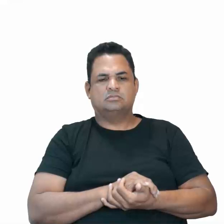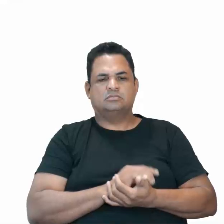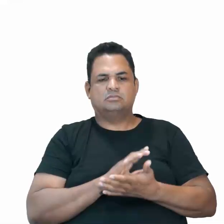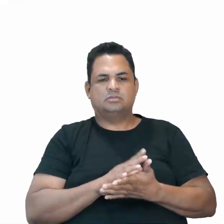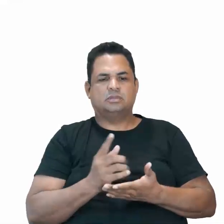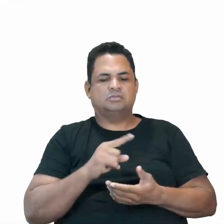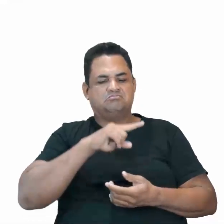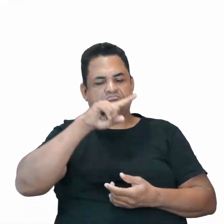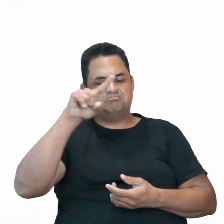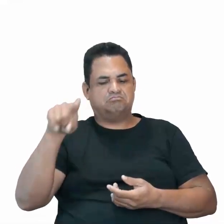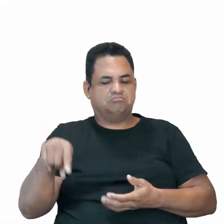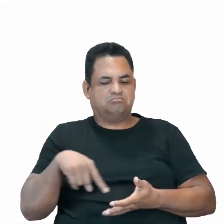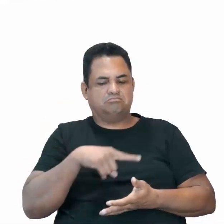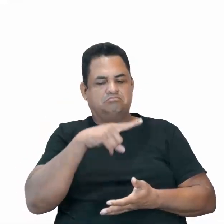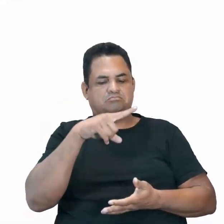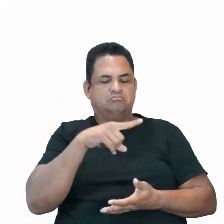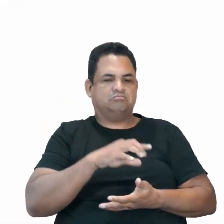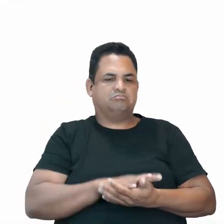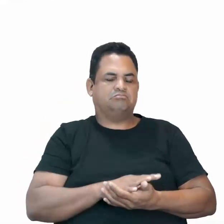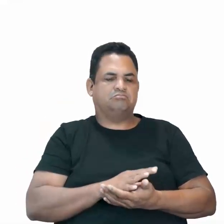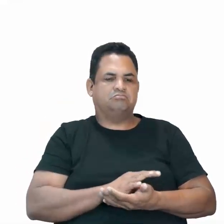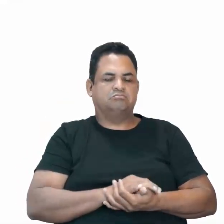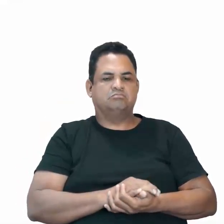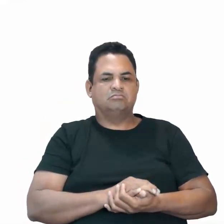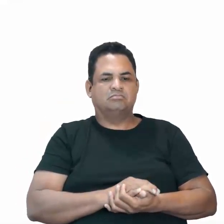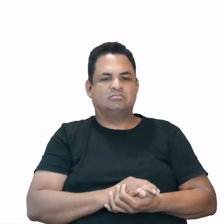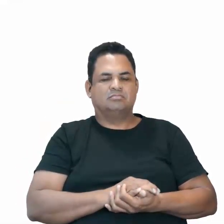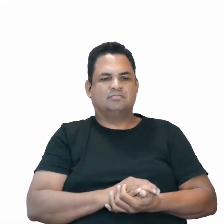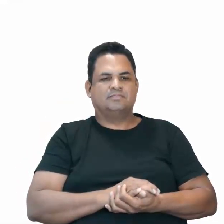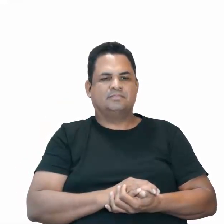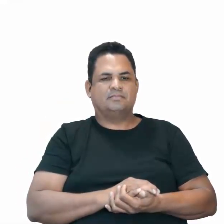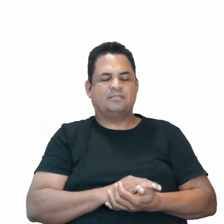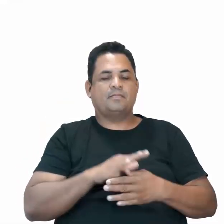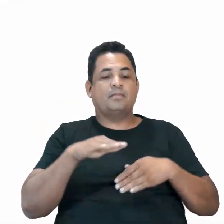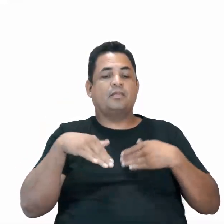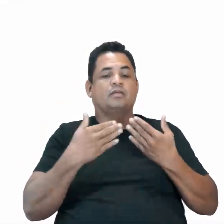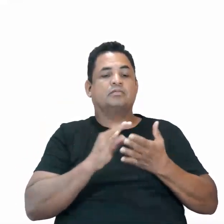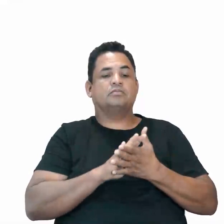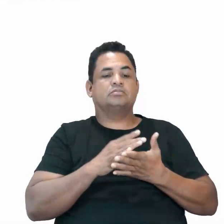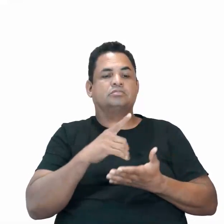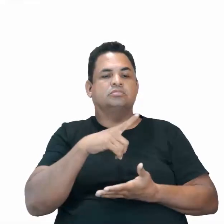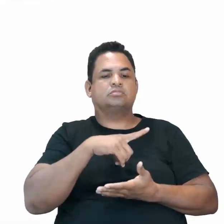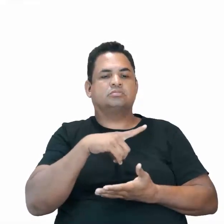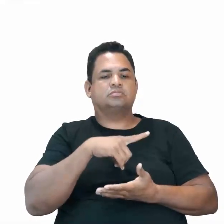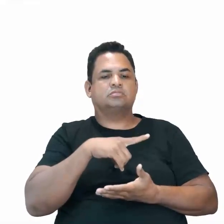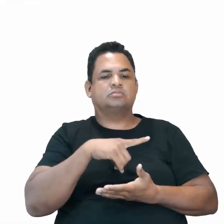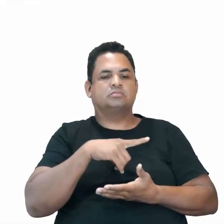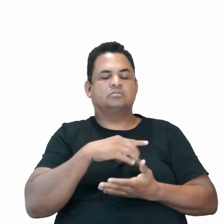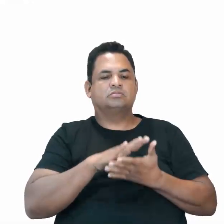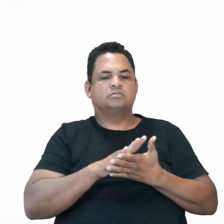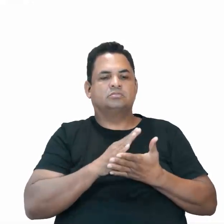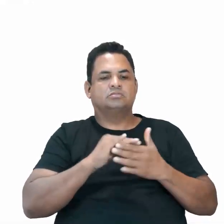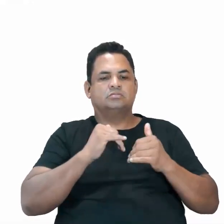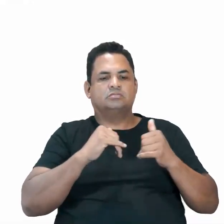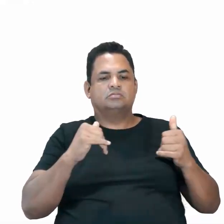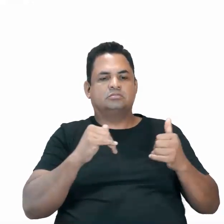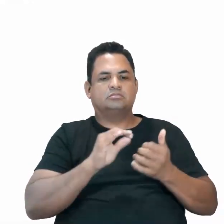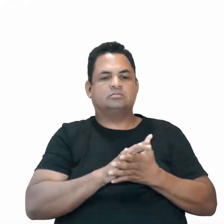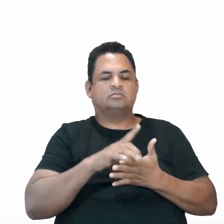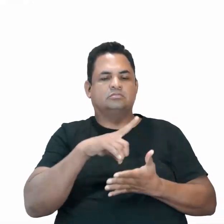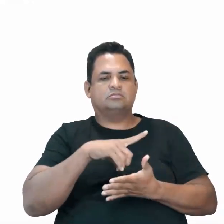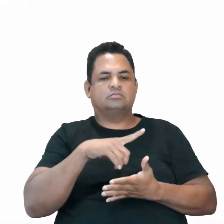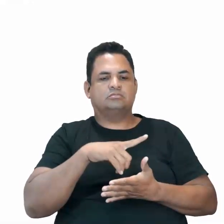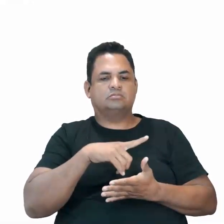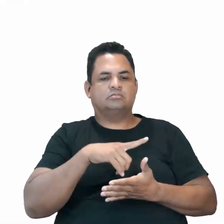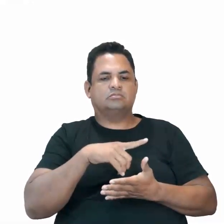da Terra depois. O fio é cortado, né? Justamente. Tá. Aí qual é a carga que vai ficar? Eu separei. Que agora não tem mais o caminho